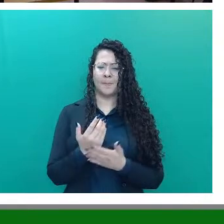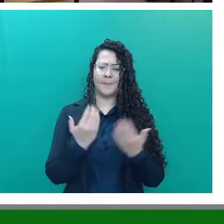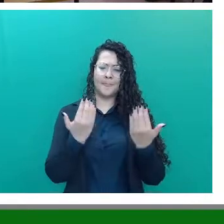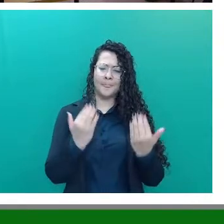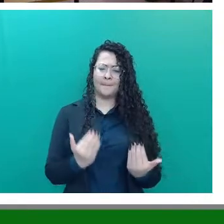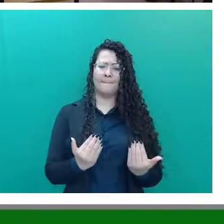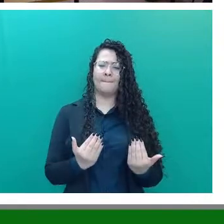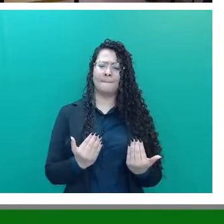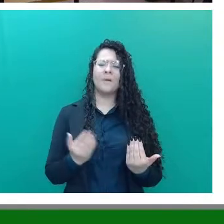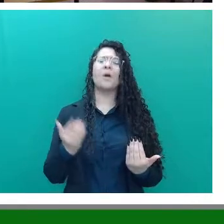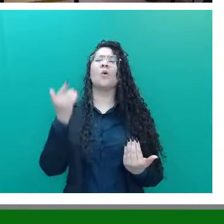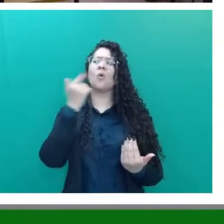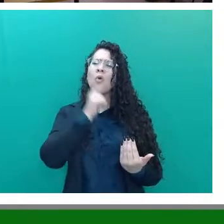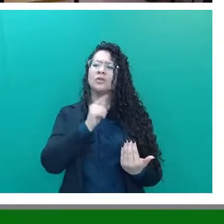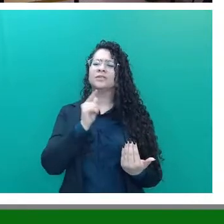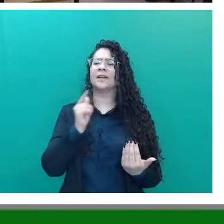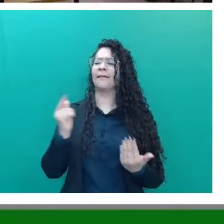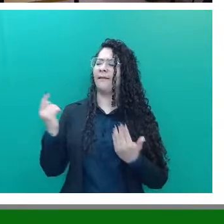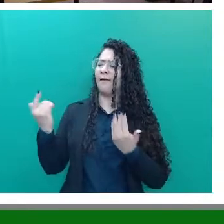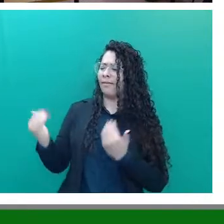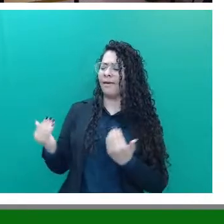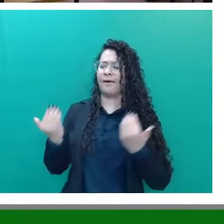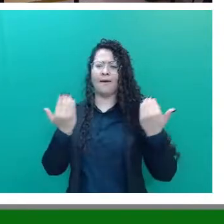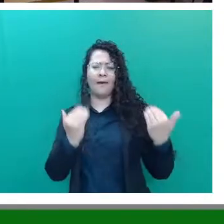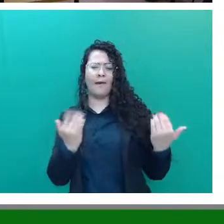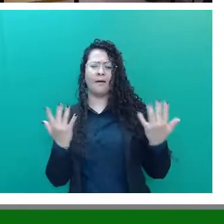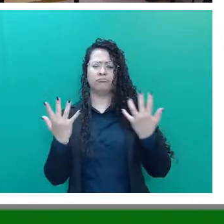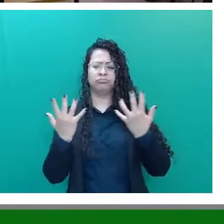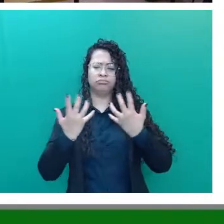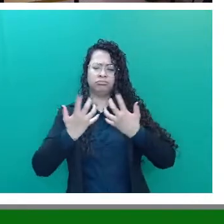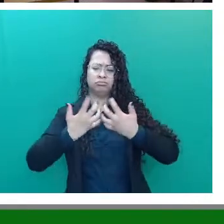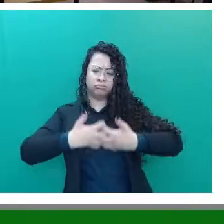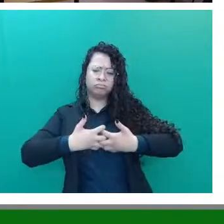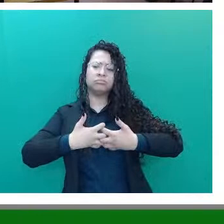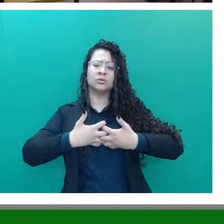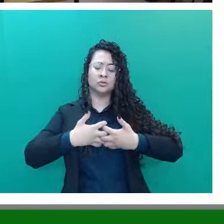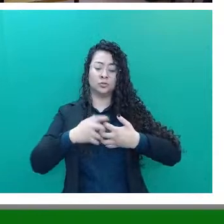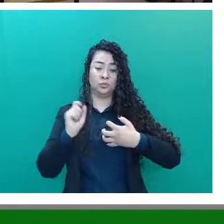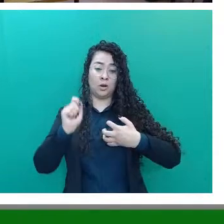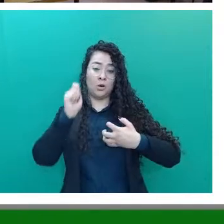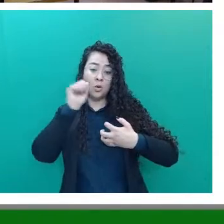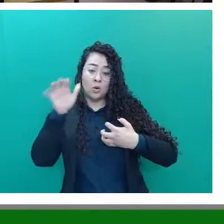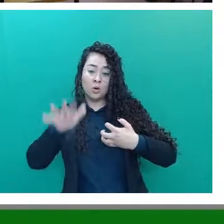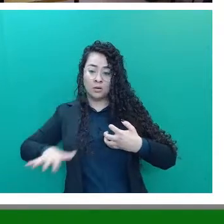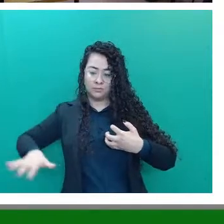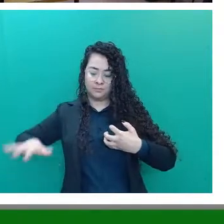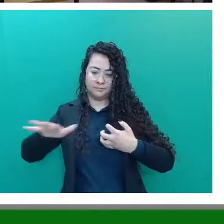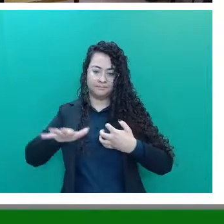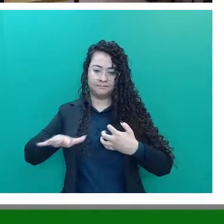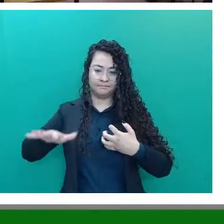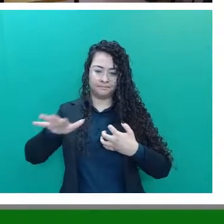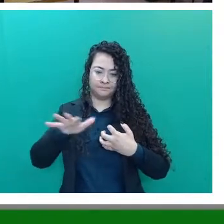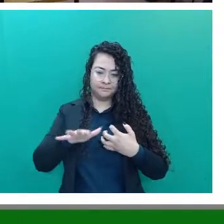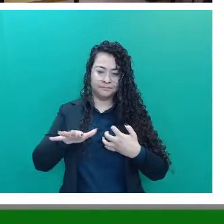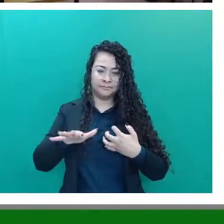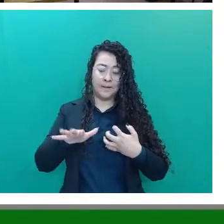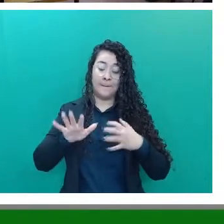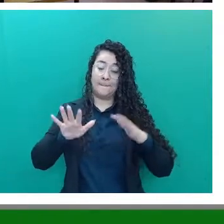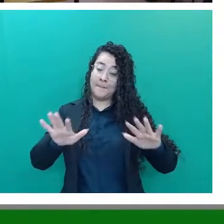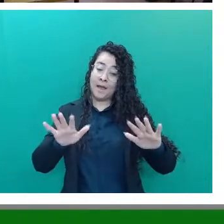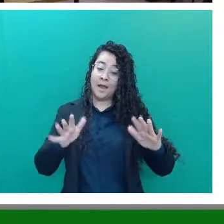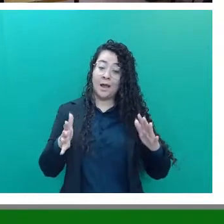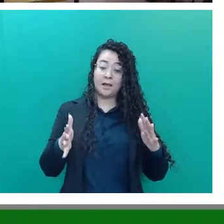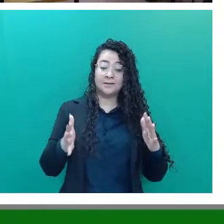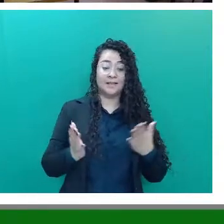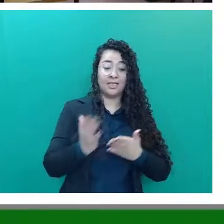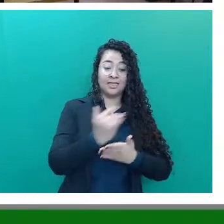essa correlação com os autores, né, da área. Quando vai chegando ali dos dados qualitativos, me parece